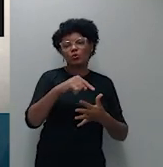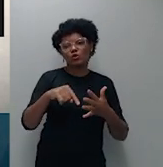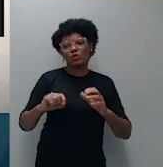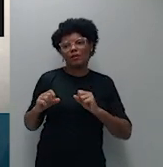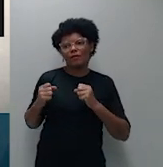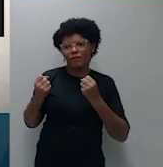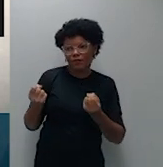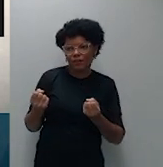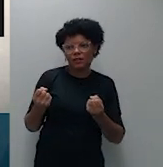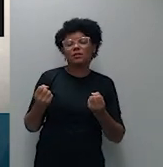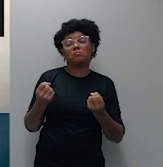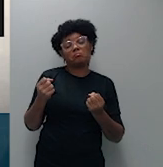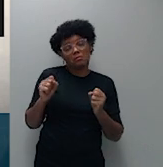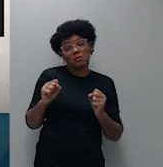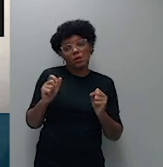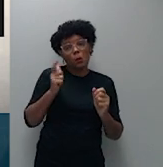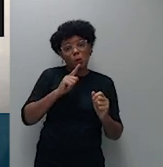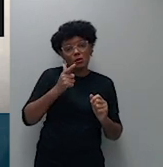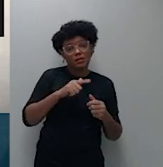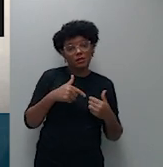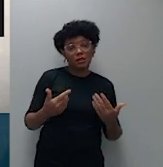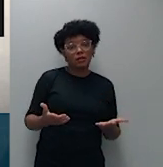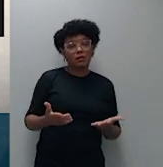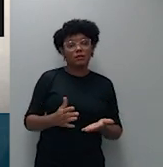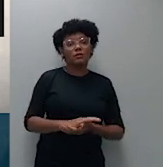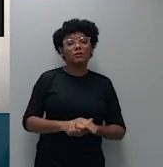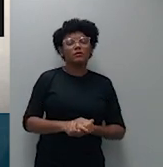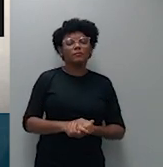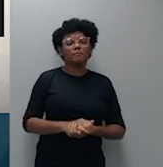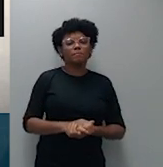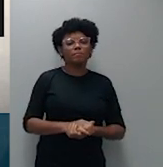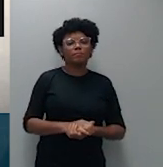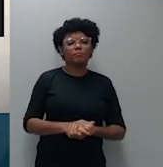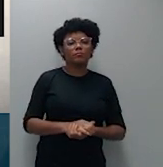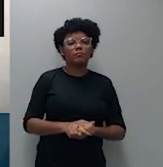todos os momentos